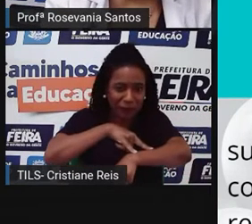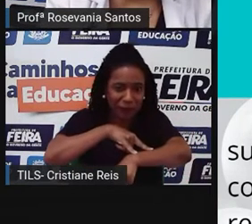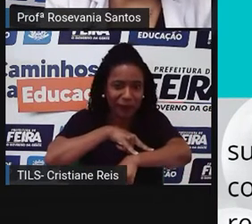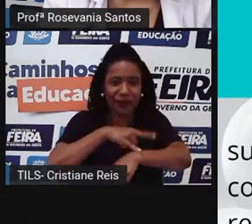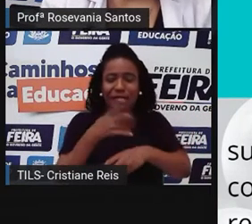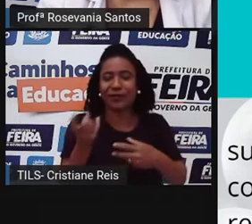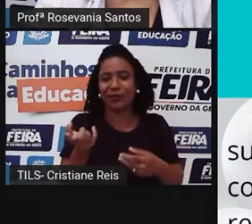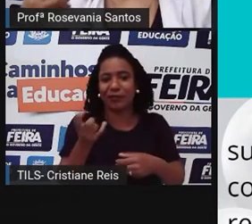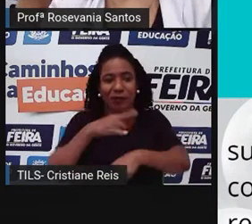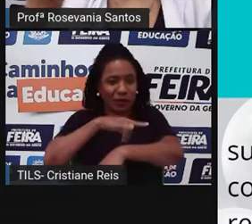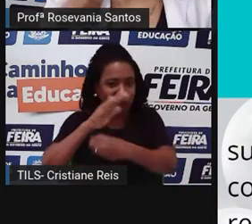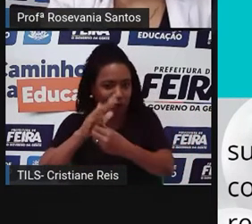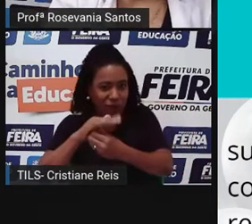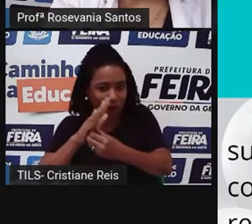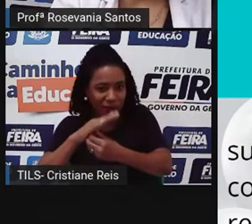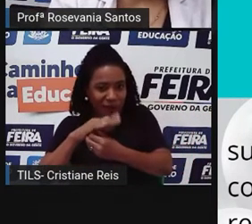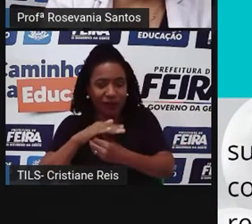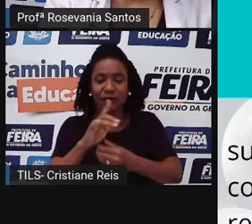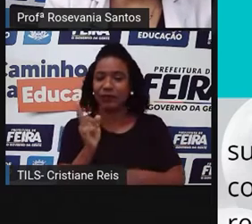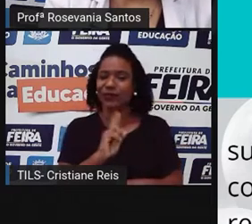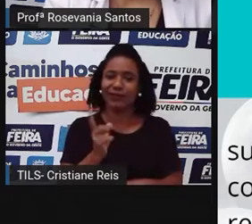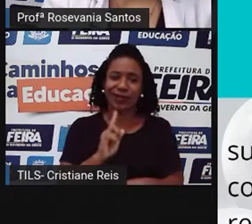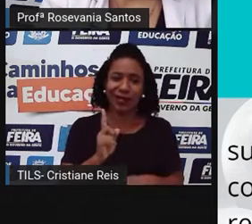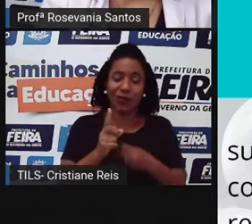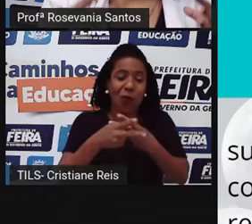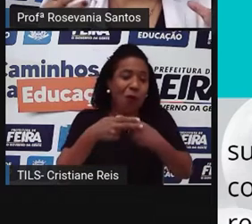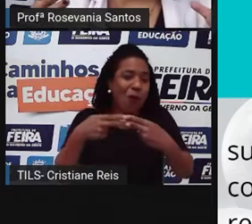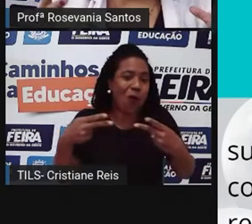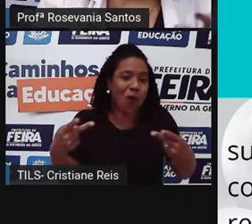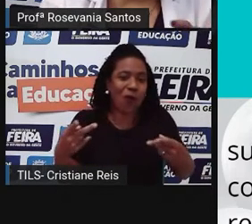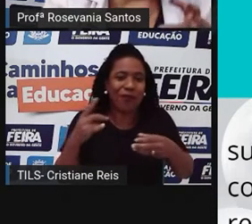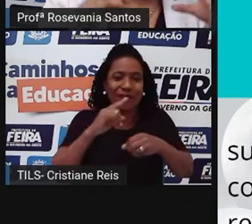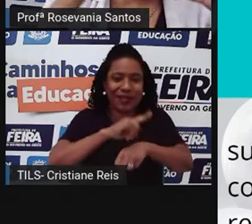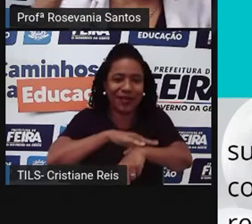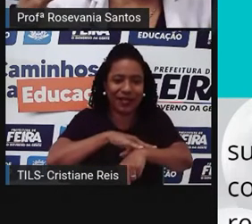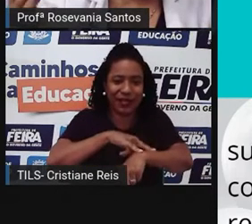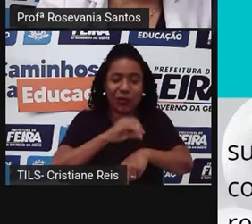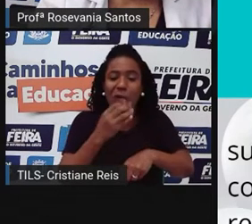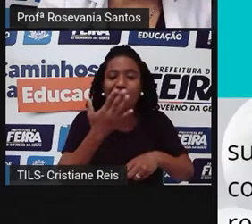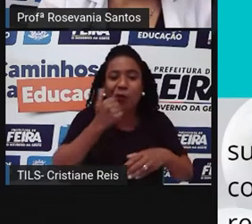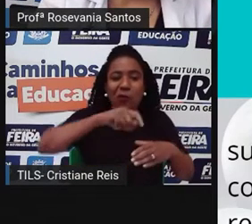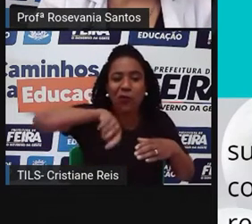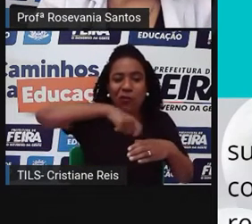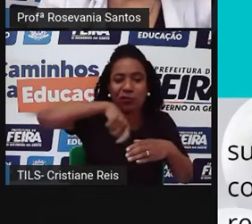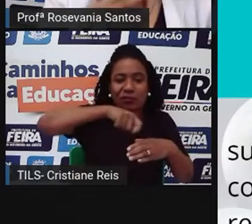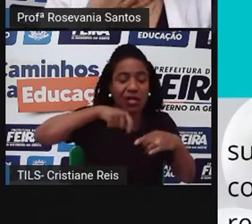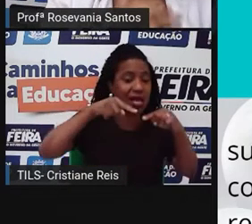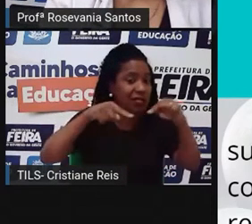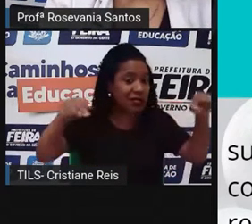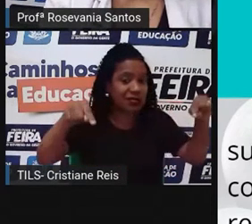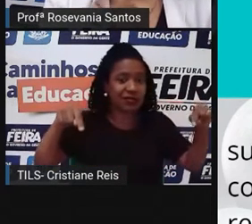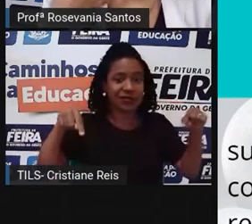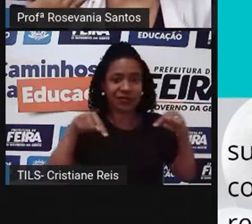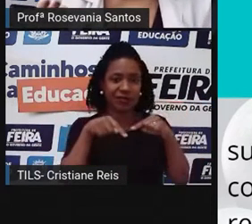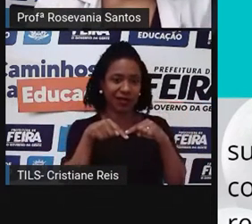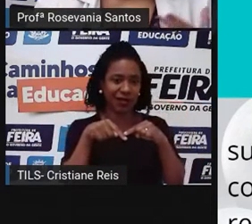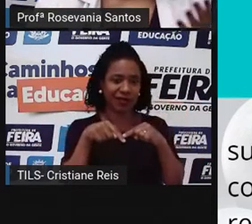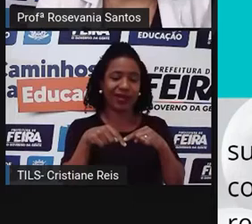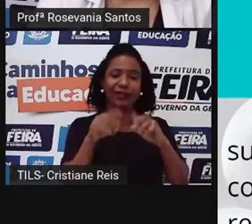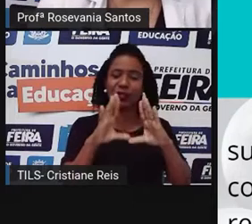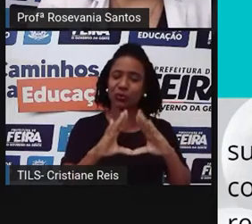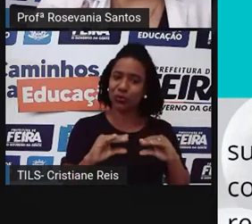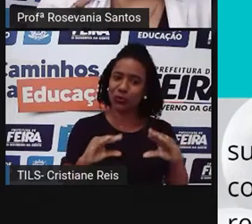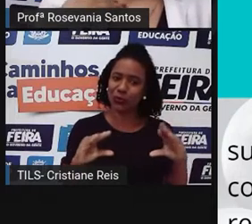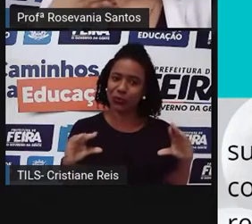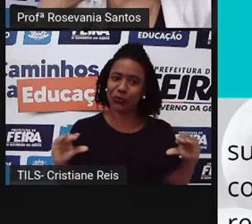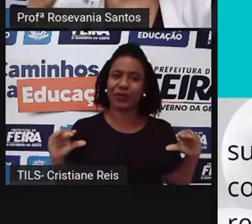botar as coisas do banheiro, nem que vai botar as coisas da cozinha. Você entende quando você fala sala que a gente vai ter um